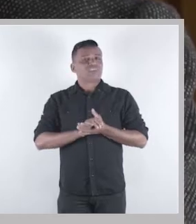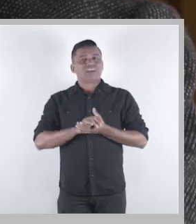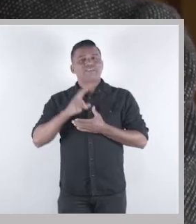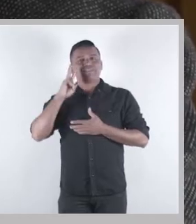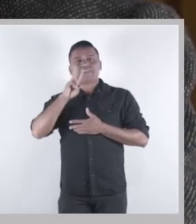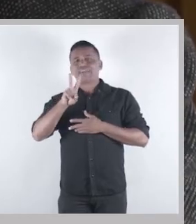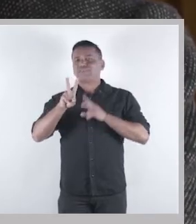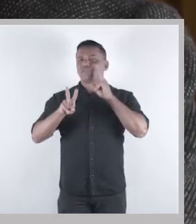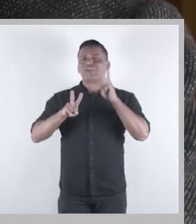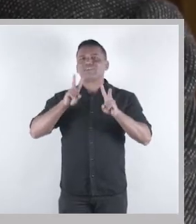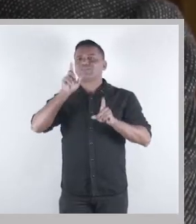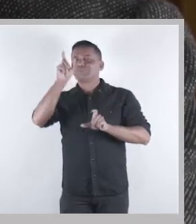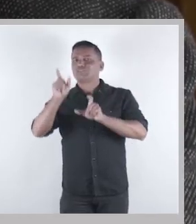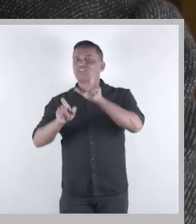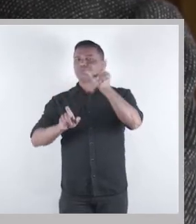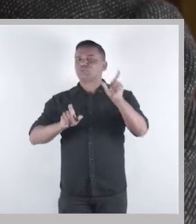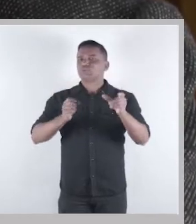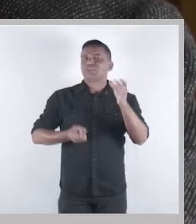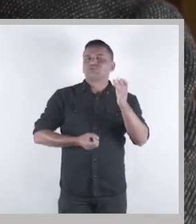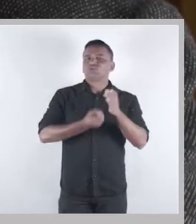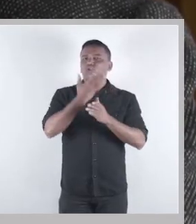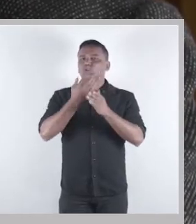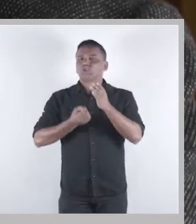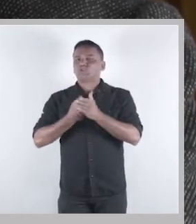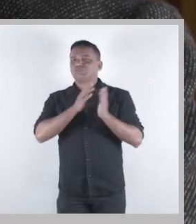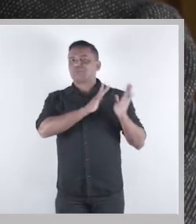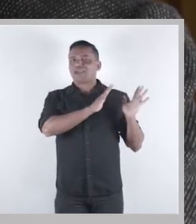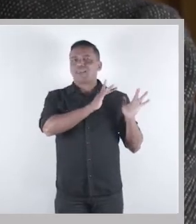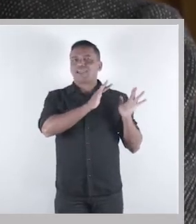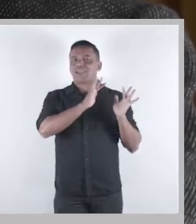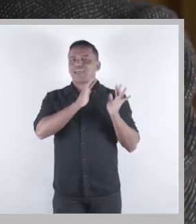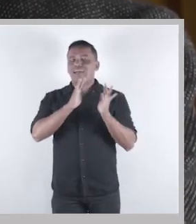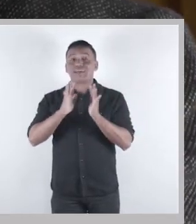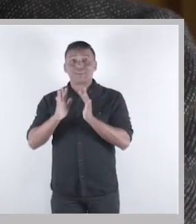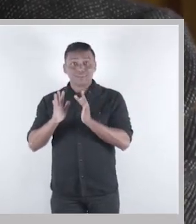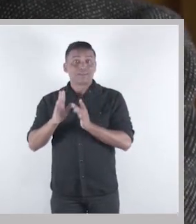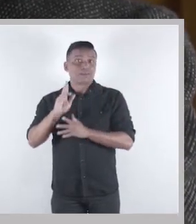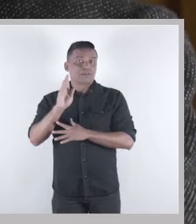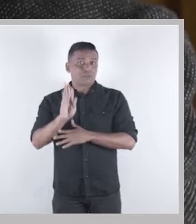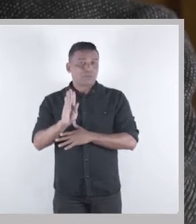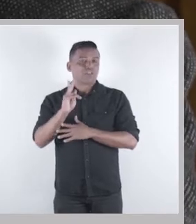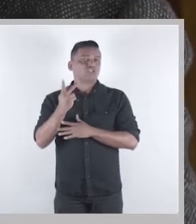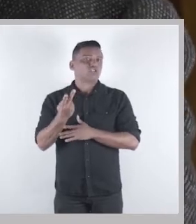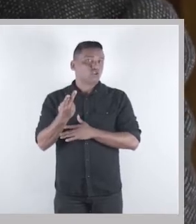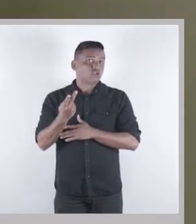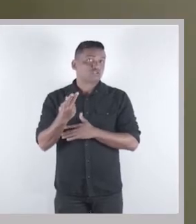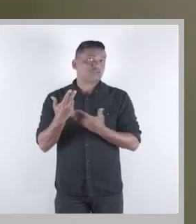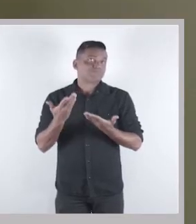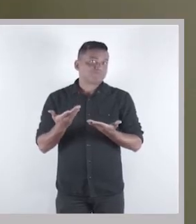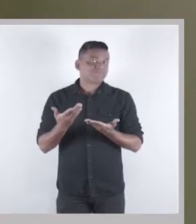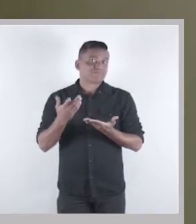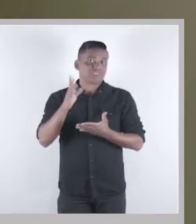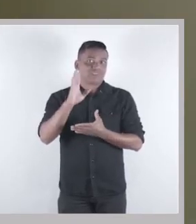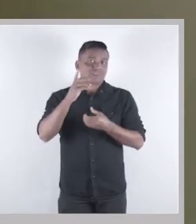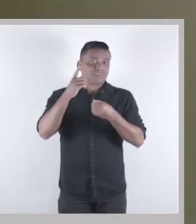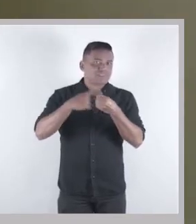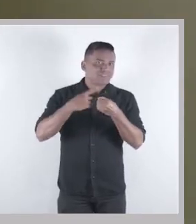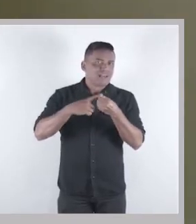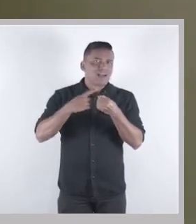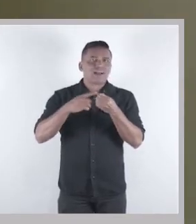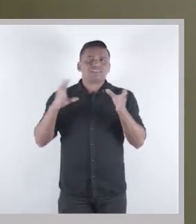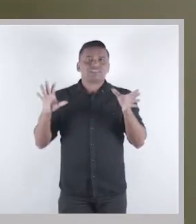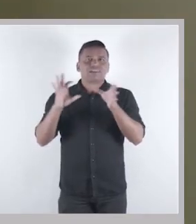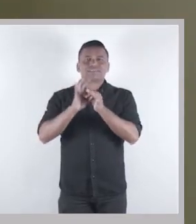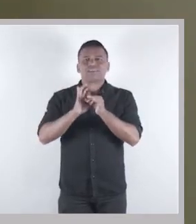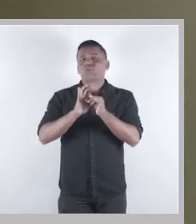modo que Belo Horizonte ela ela ela tem uma ligação se profunda com a poesia né é desde o